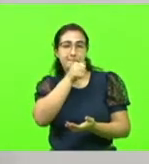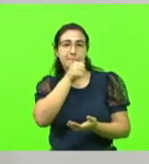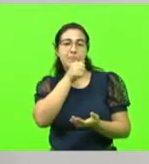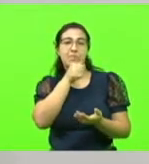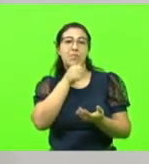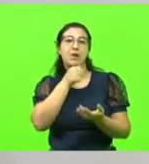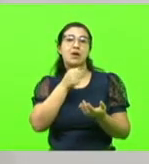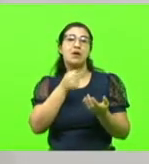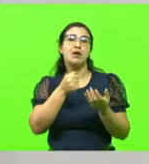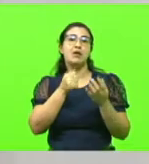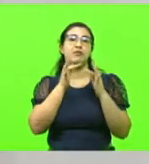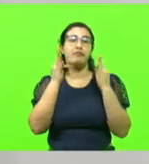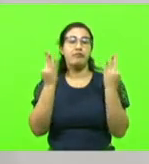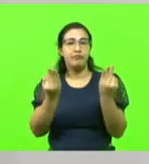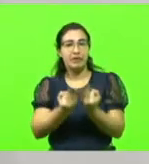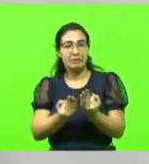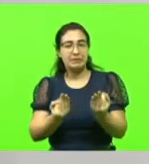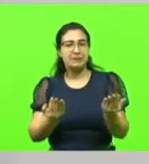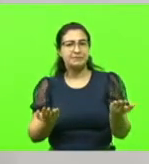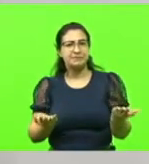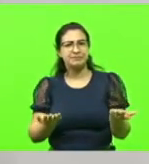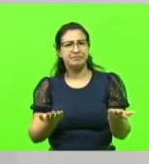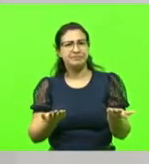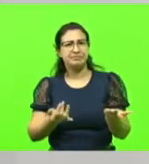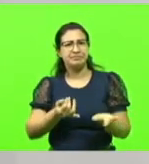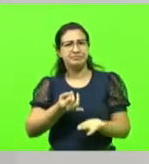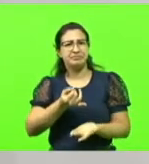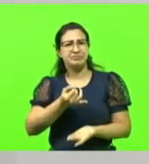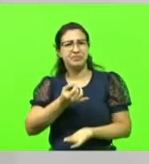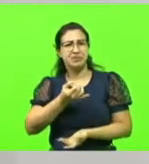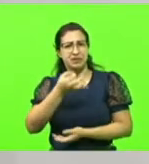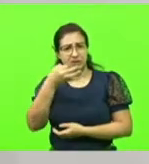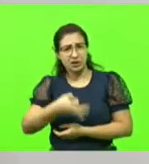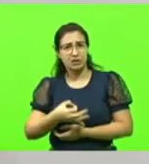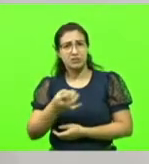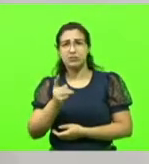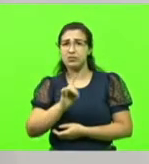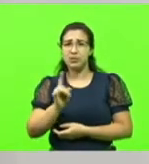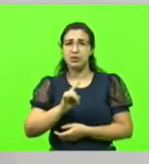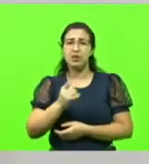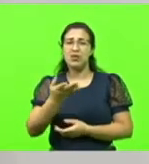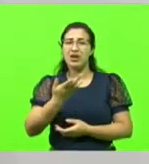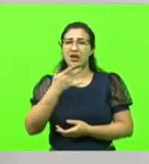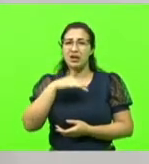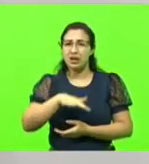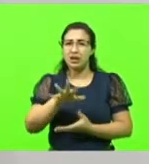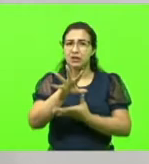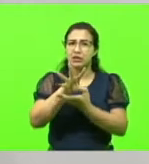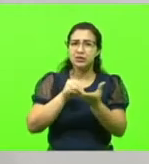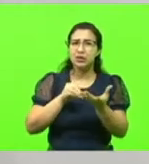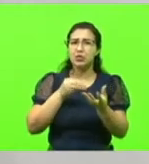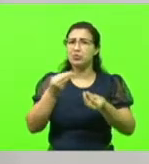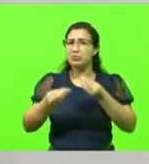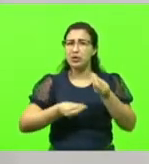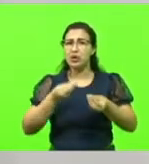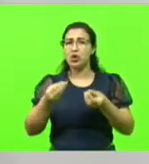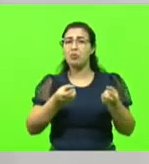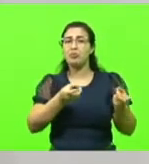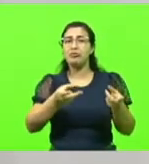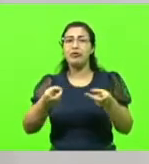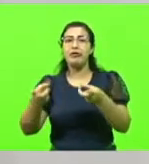de família. E era um péssimo exemplo para o seu filho, né? Um péssimo exemplo para o seu filho, que estava vendendo